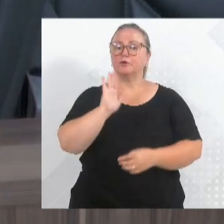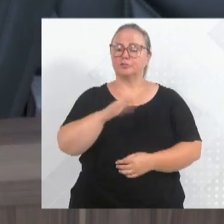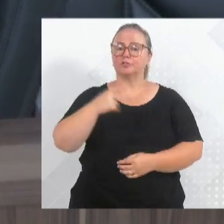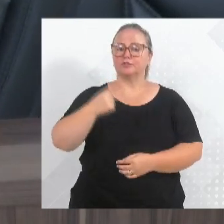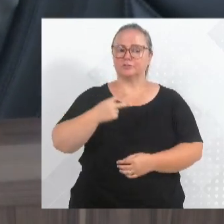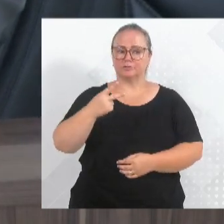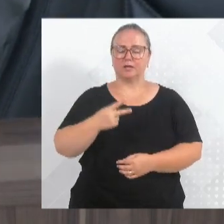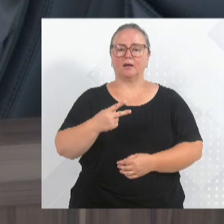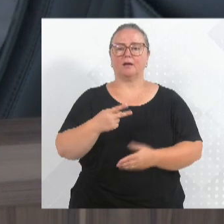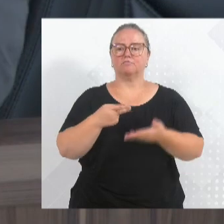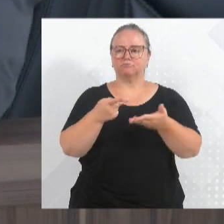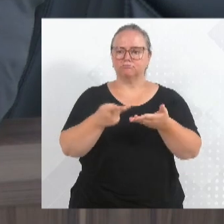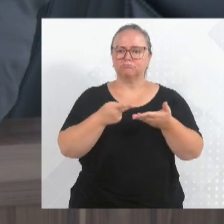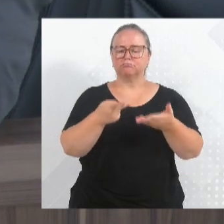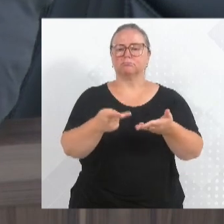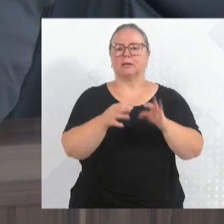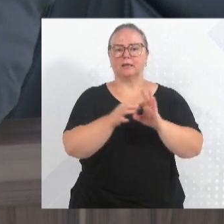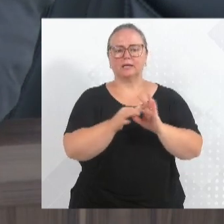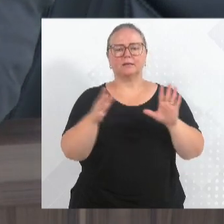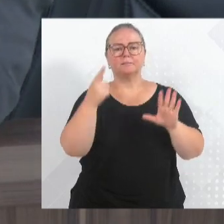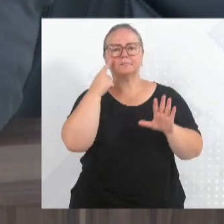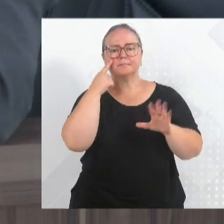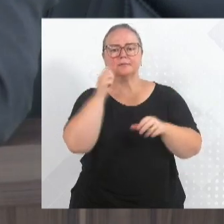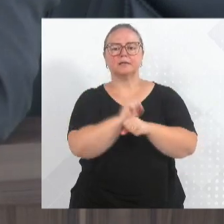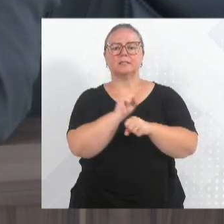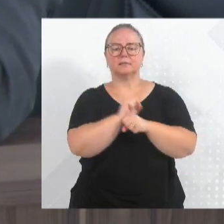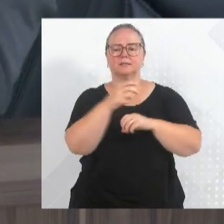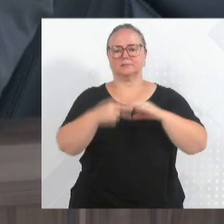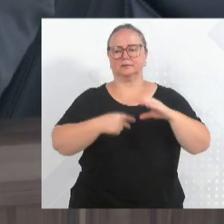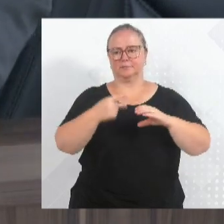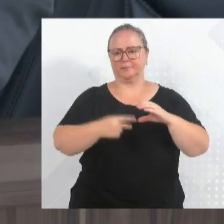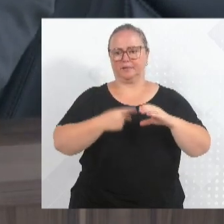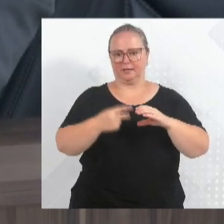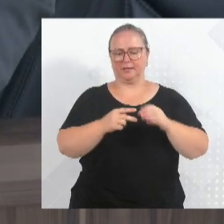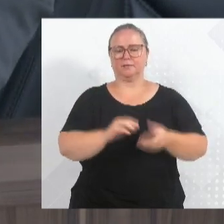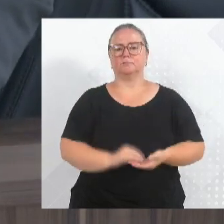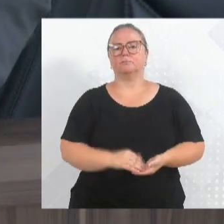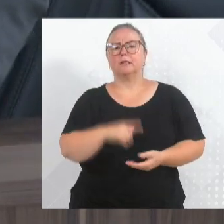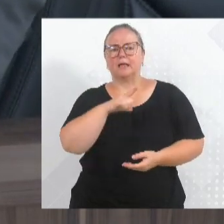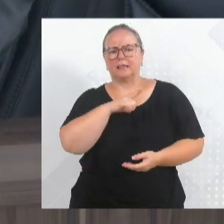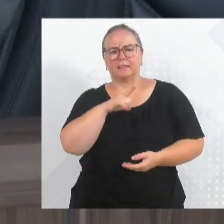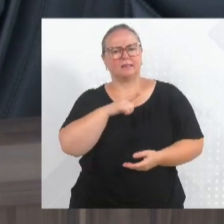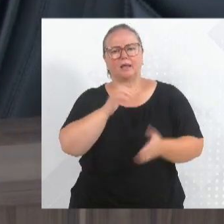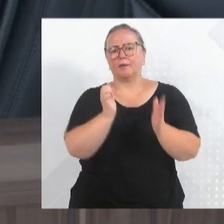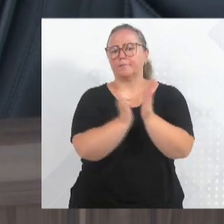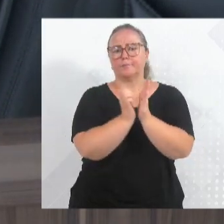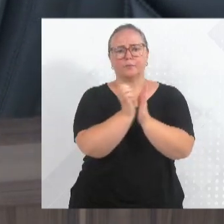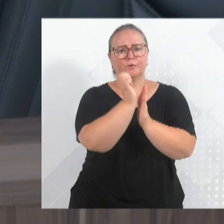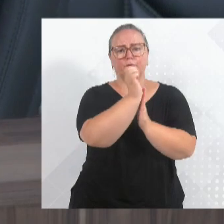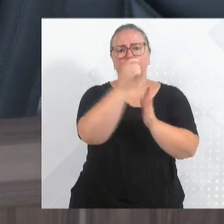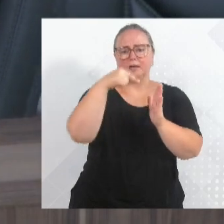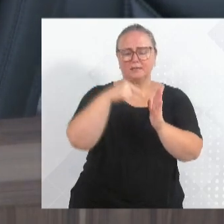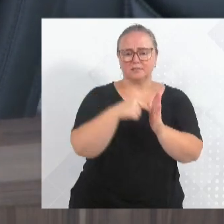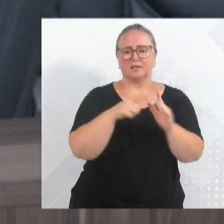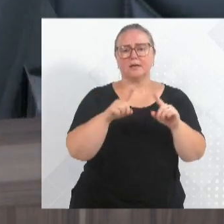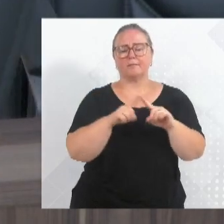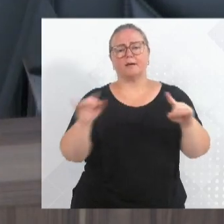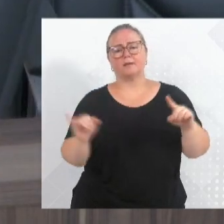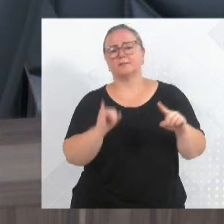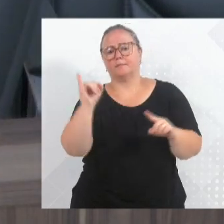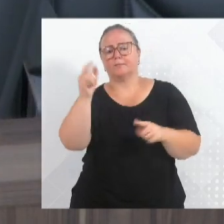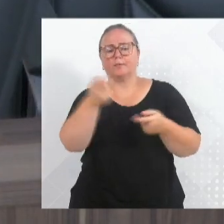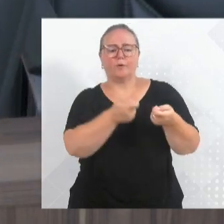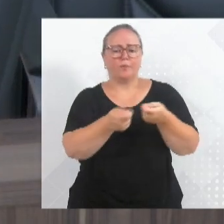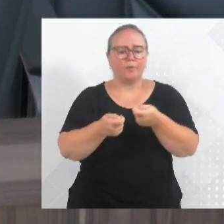fosse liberado, e é claro que mediante autorização da Câmara de Vereadores. São questões burocráticas e necessárias dos órgãos de controle, que eles